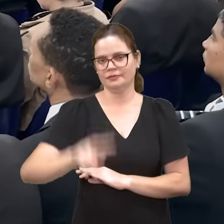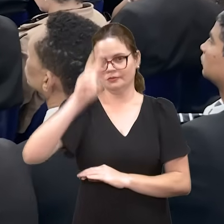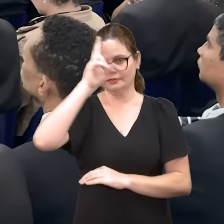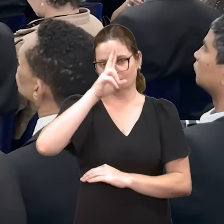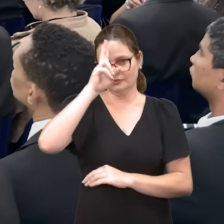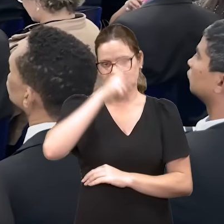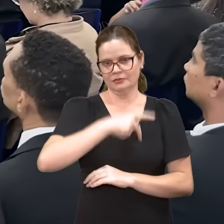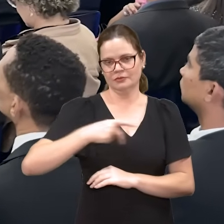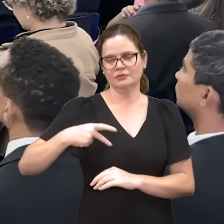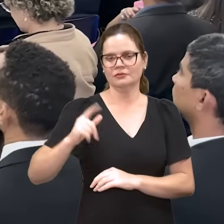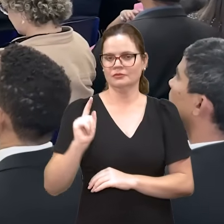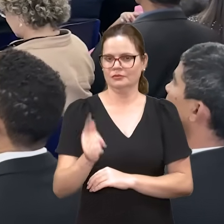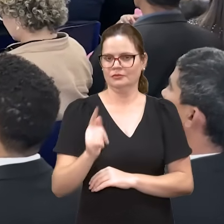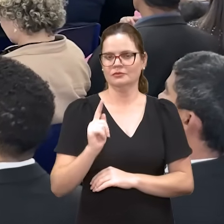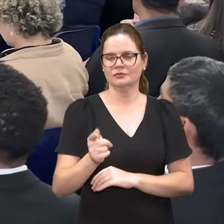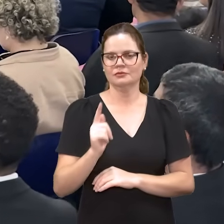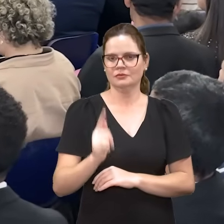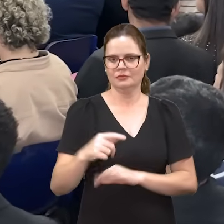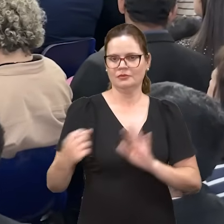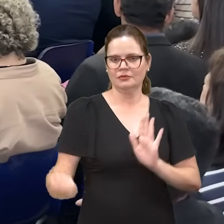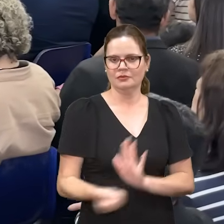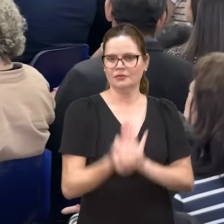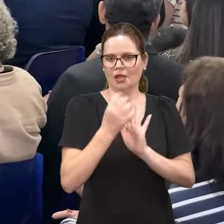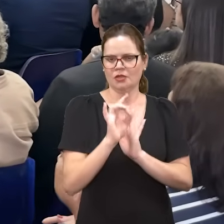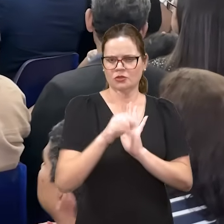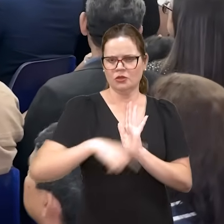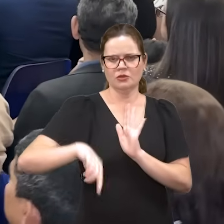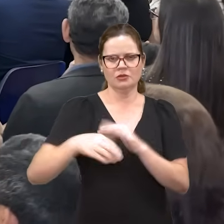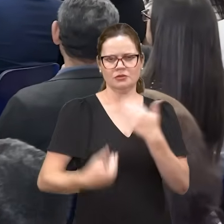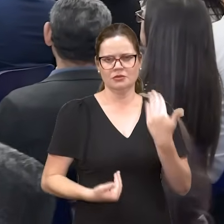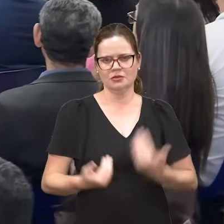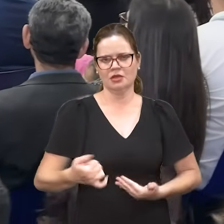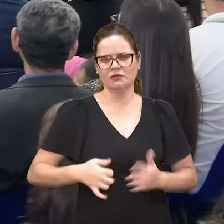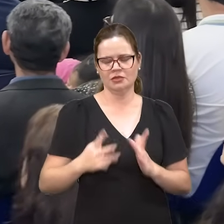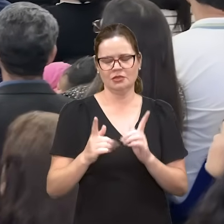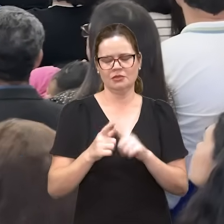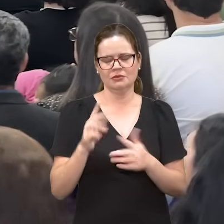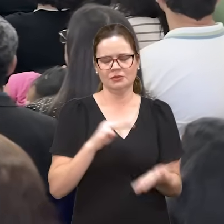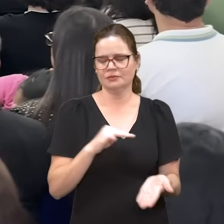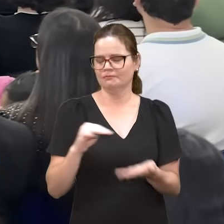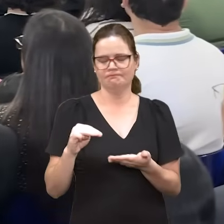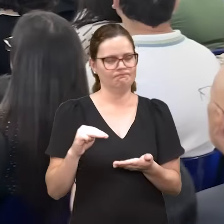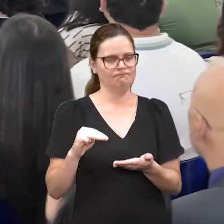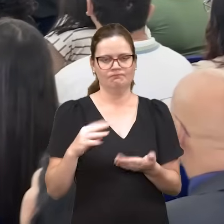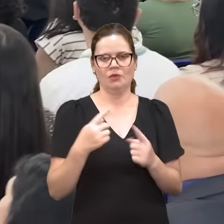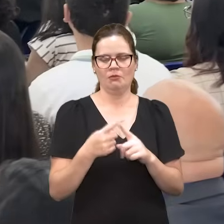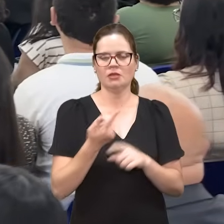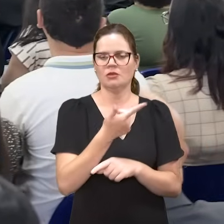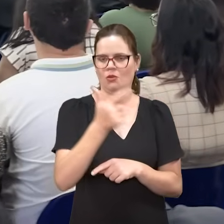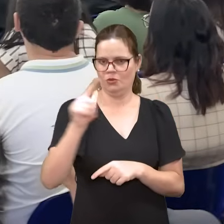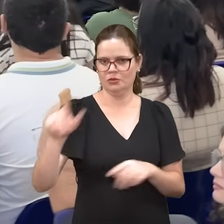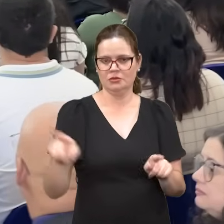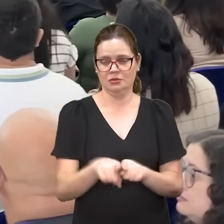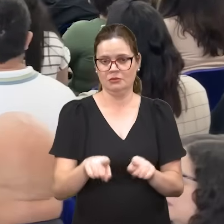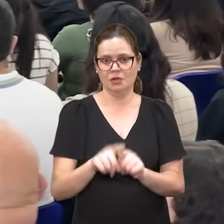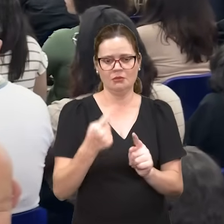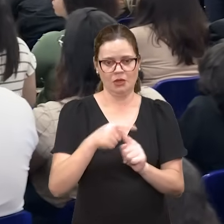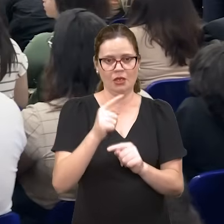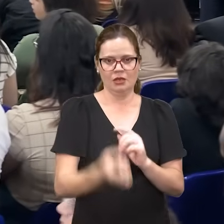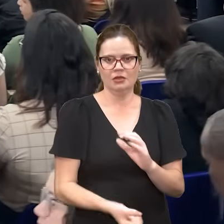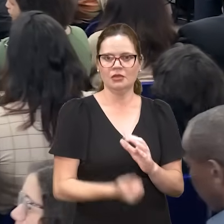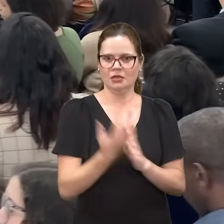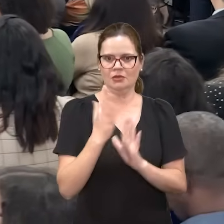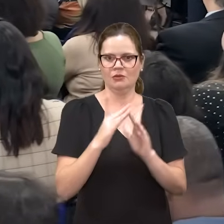pastor Gedeuti Gueiros impacta não somente os membros da Igreja Cristã Maranata. Além de fundador da